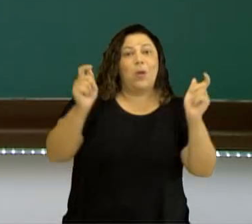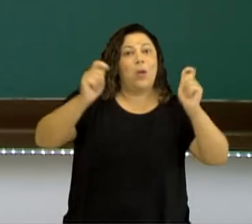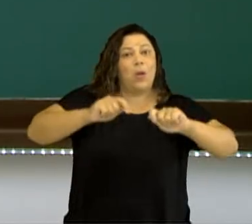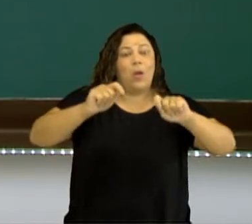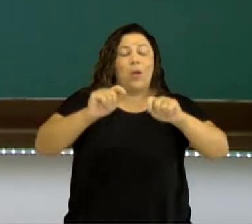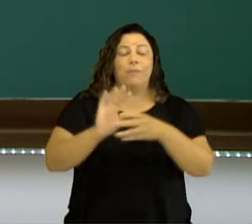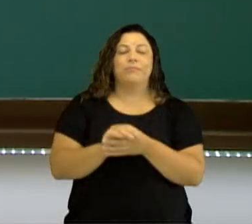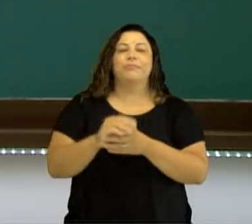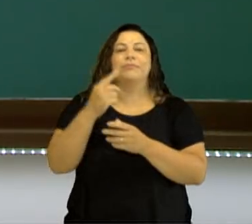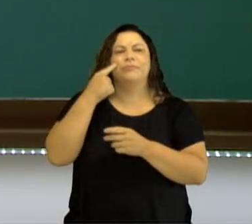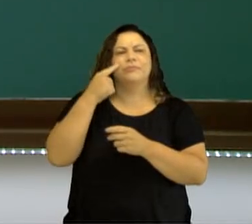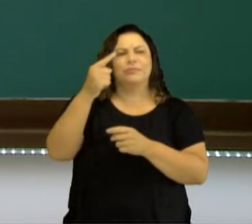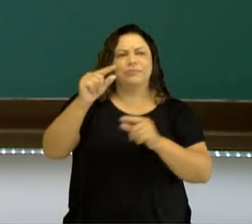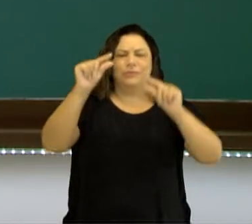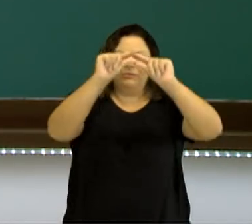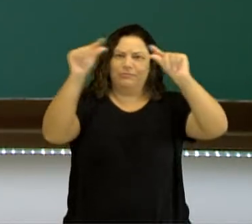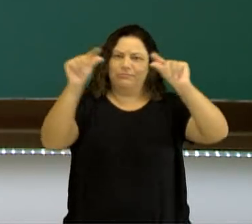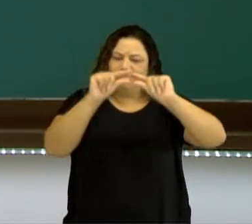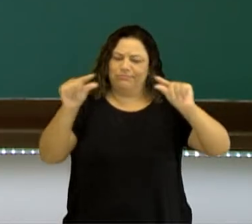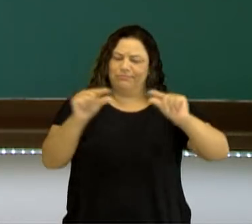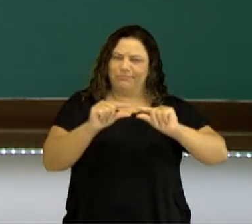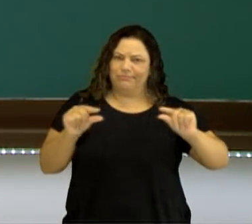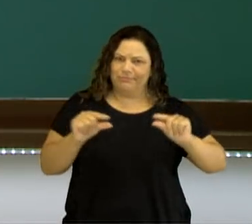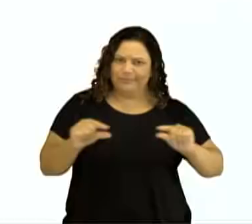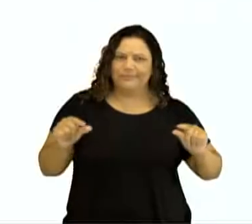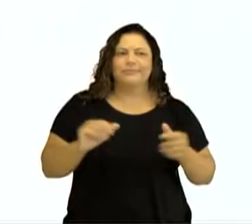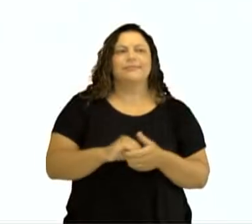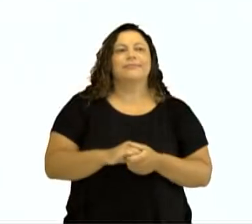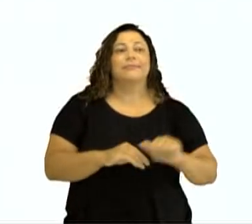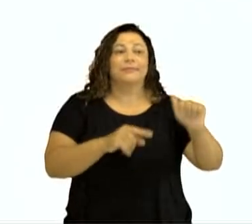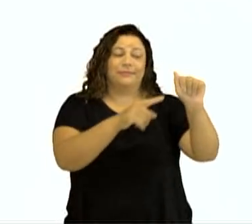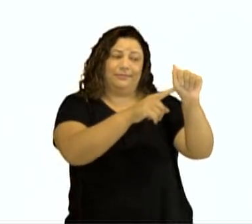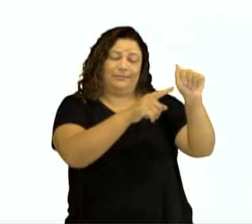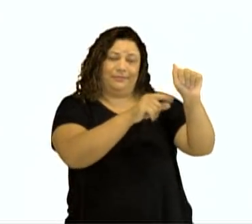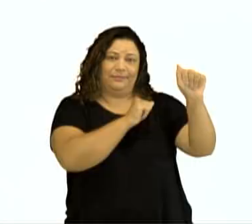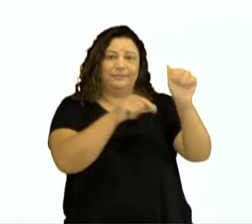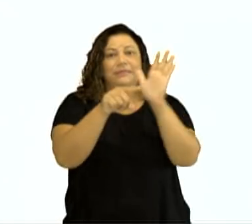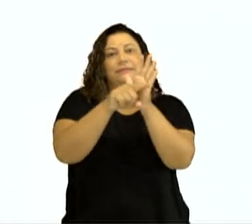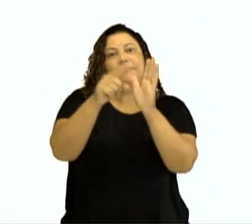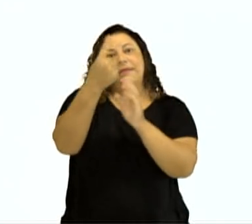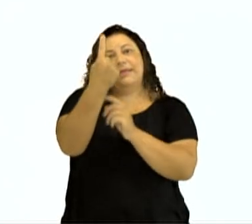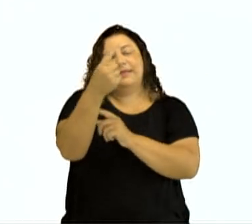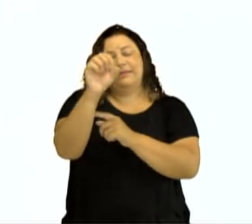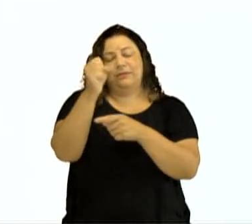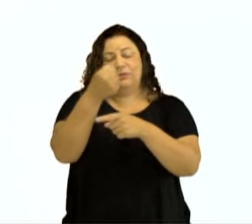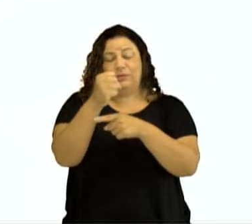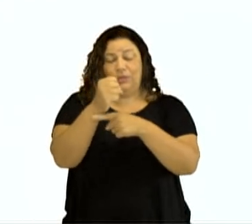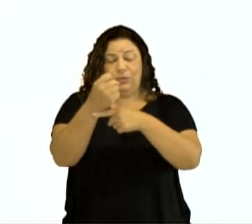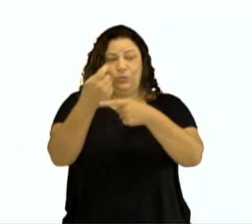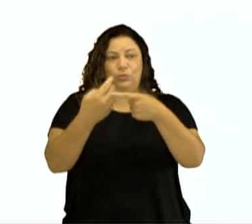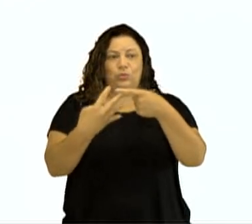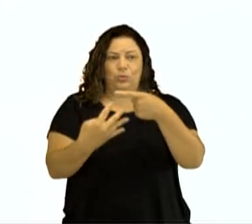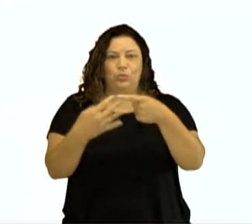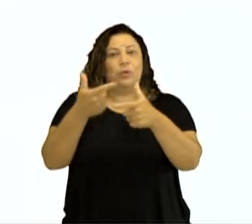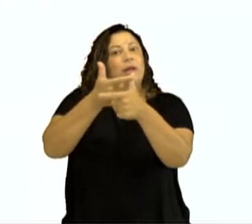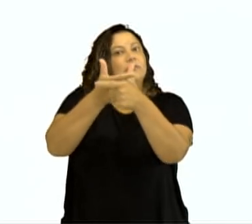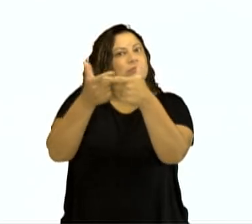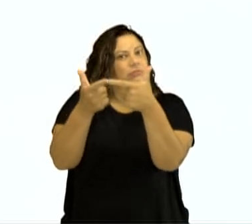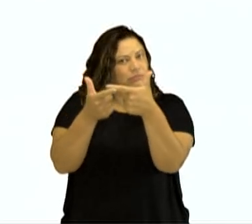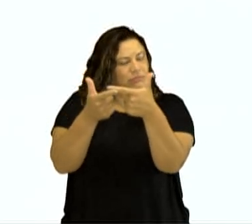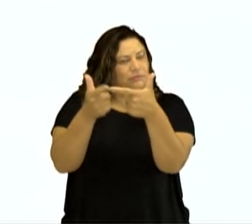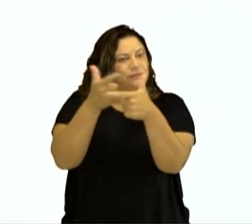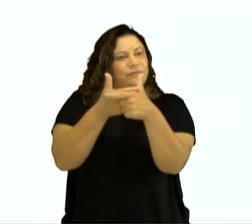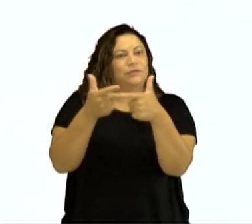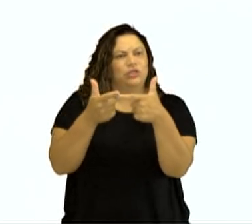dentro desses intervalos numéricos aqui. Na letra A, menos 18 quartos, faça a divisão. Será que ele está entre